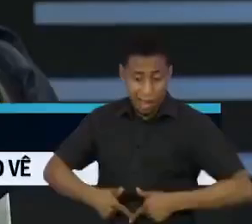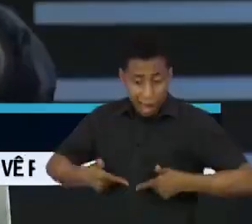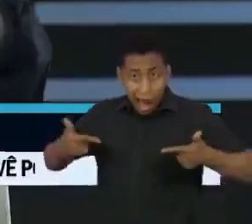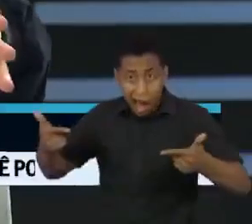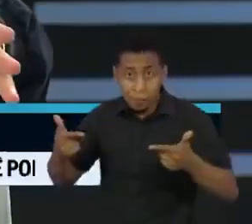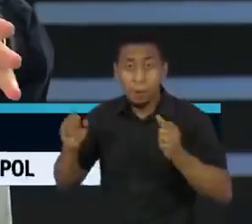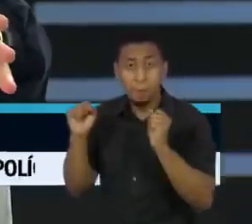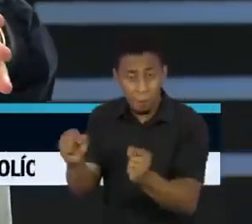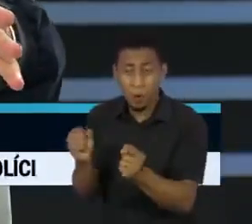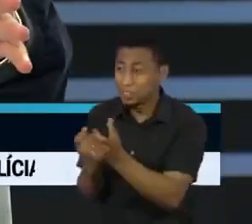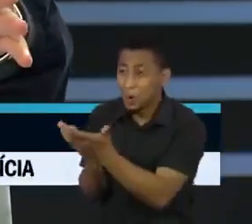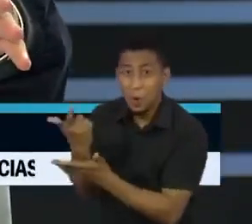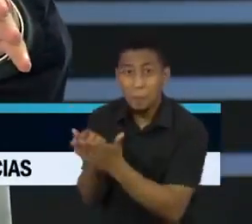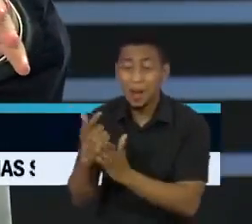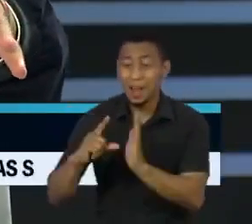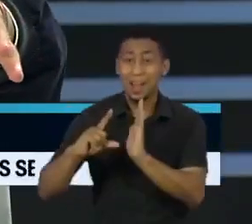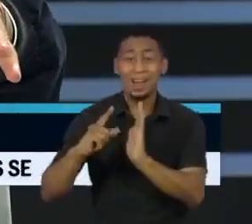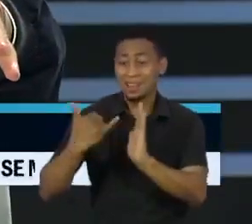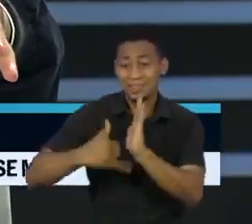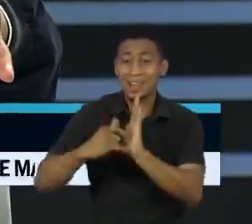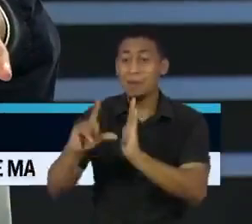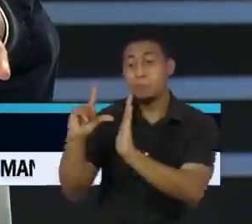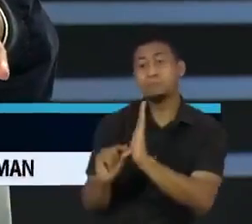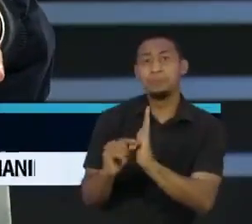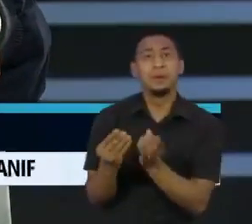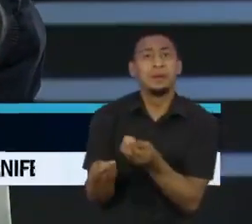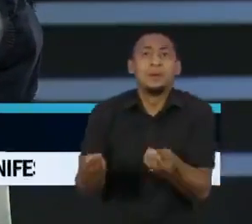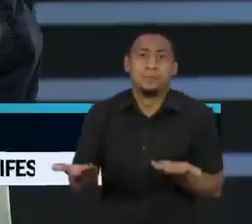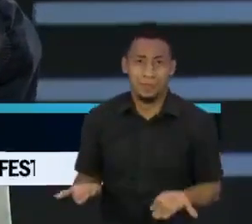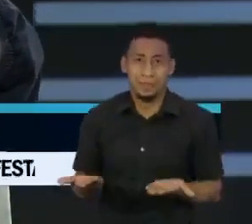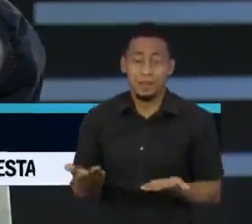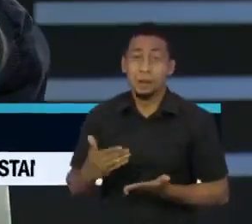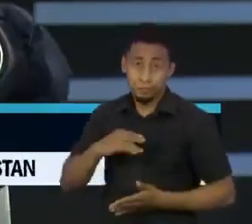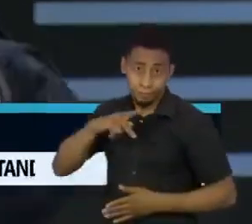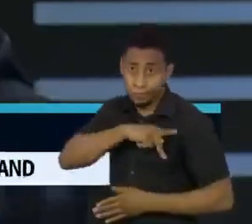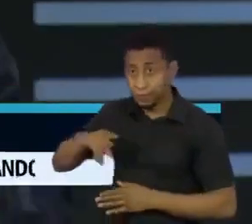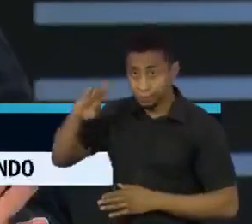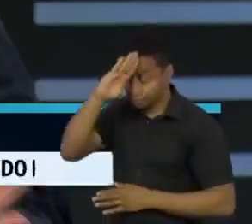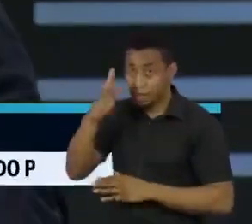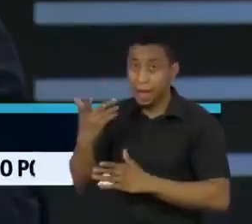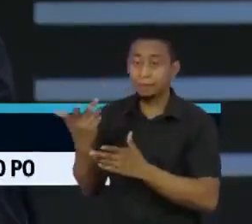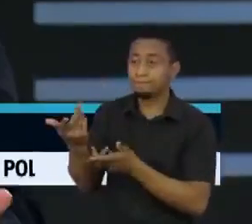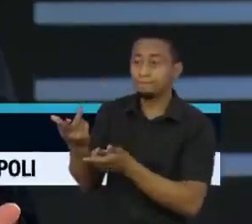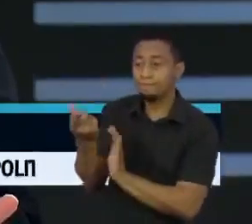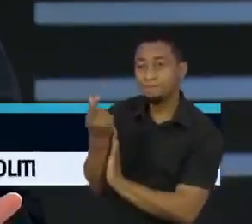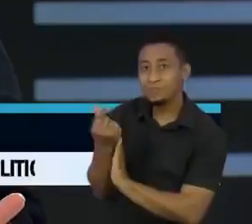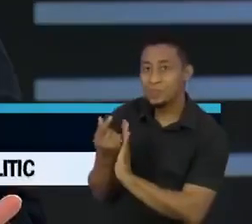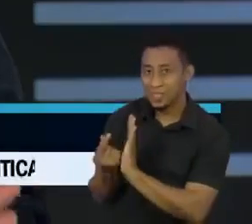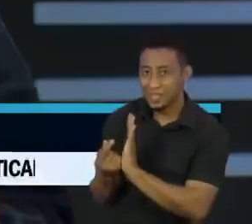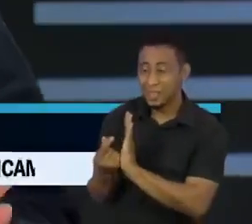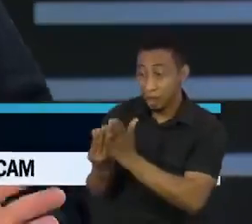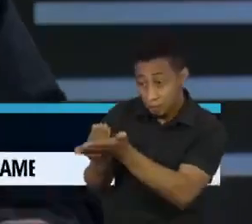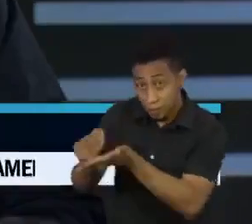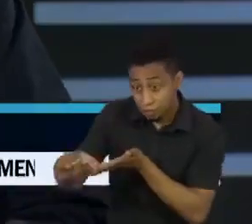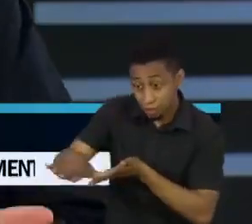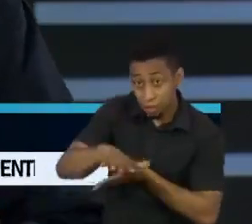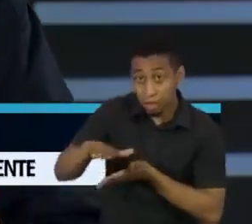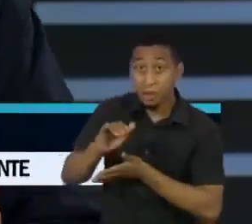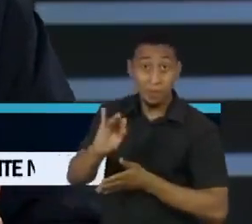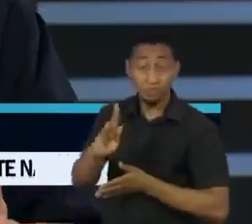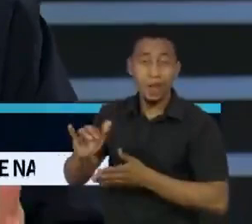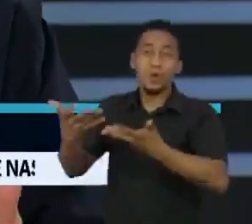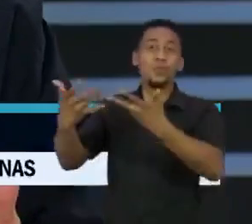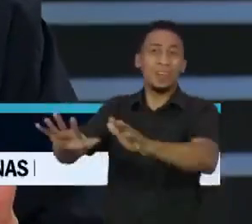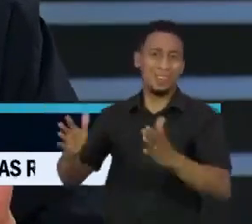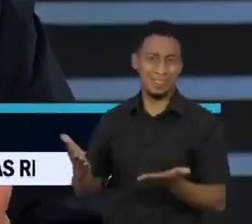de arrecadação, 5 vezes o que ele tá querendo não gastar com o IBGE. Essa é a prioridade. O sujeito prefere